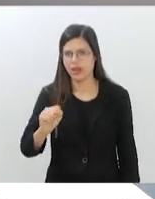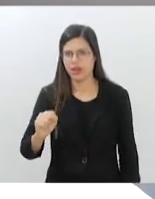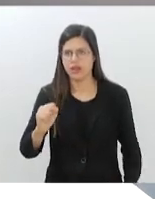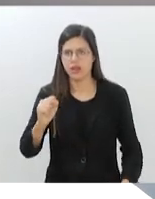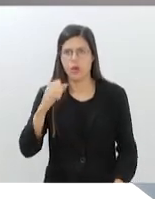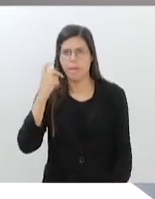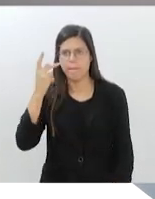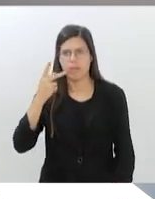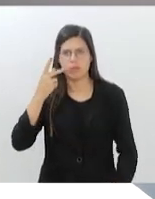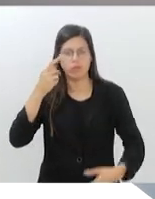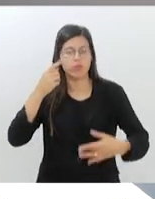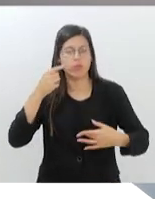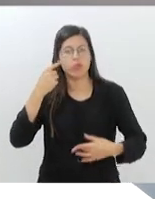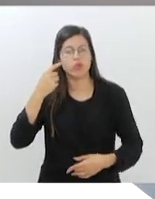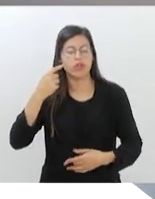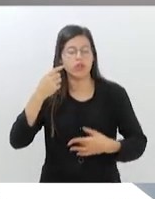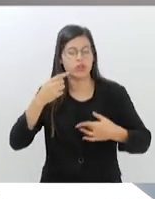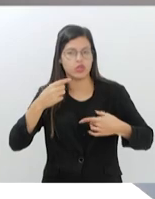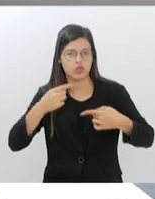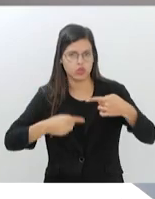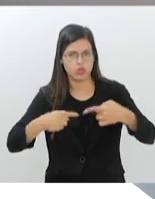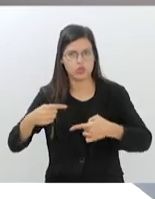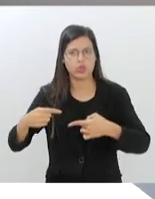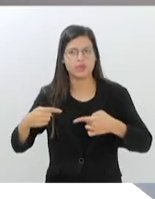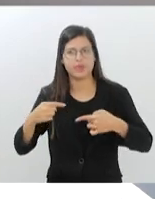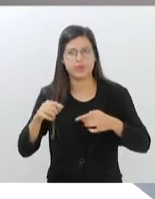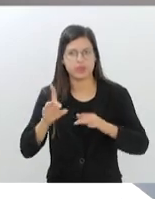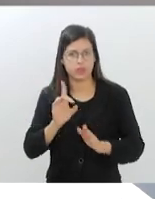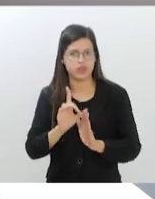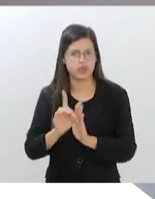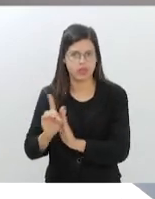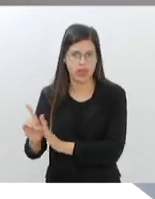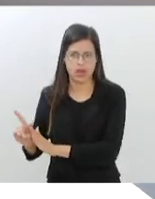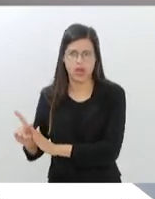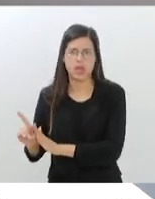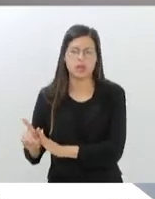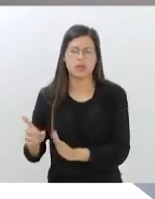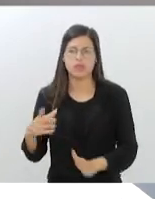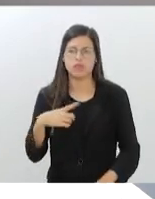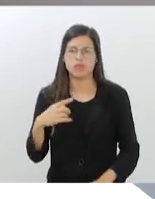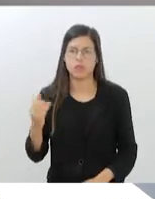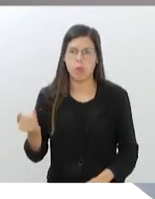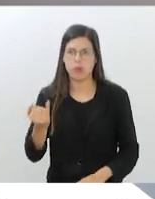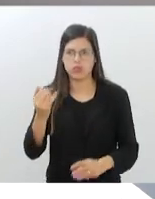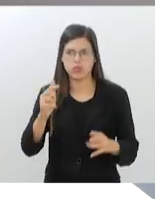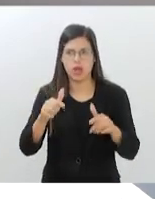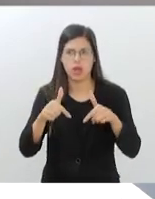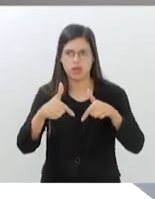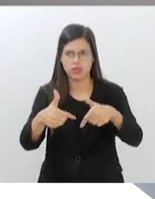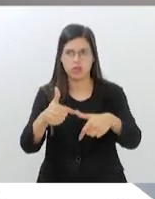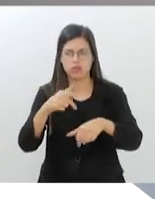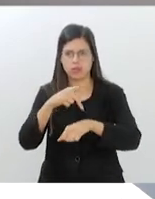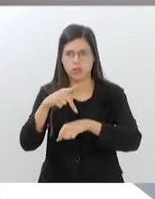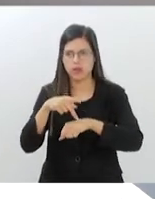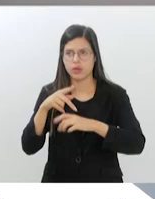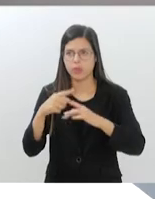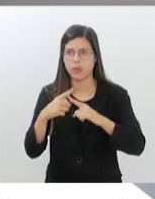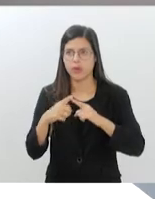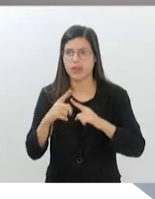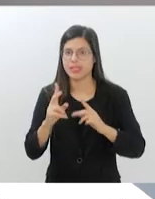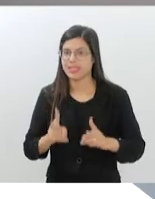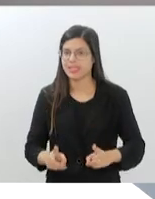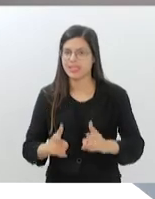de direita ele teve uma importância atuação nesse país porque sempre foi de um partido